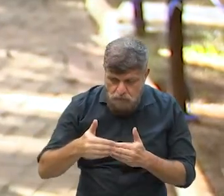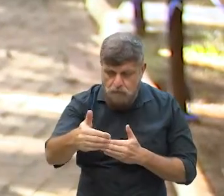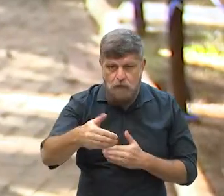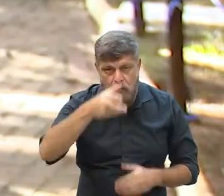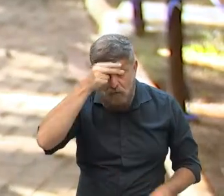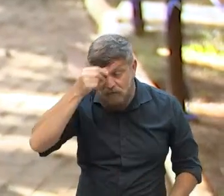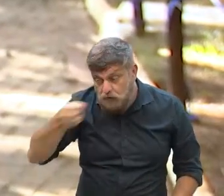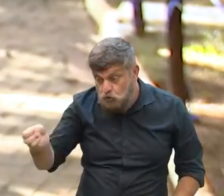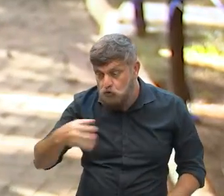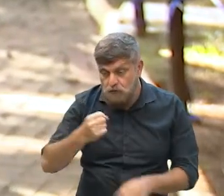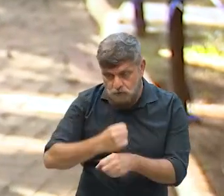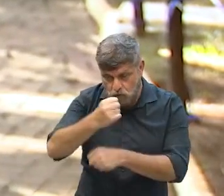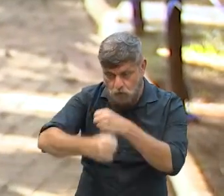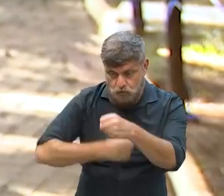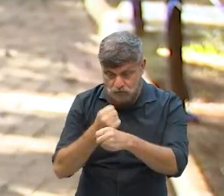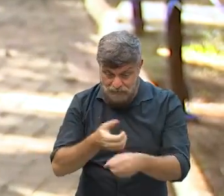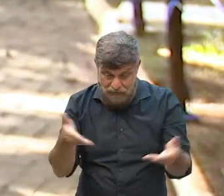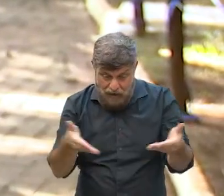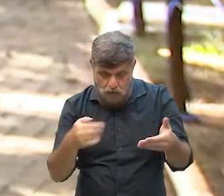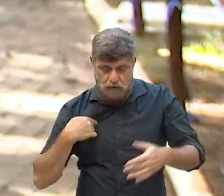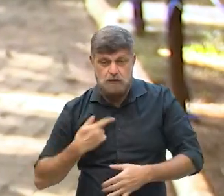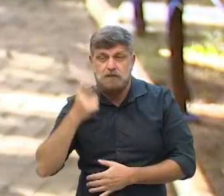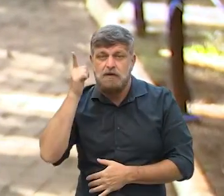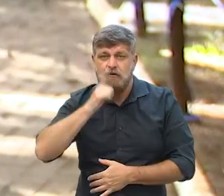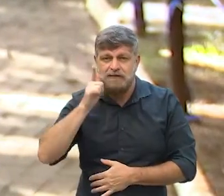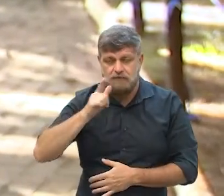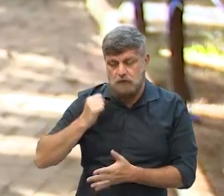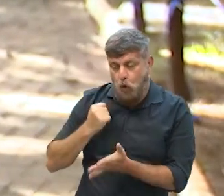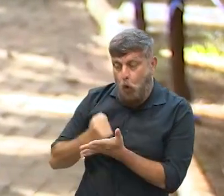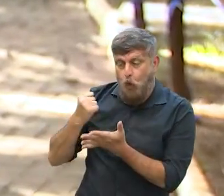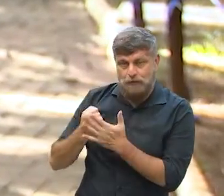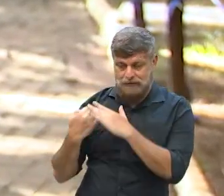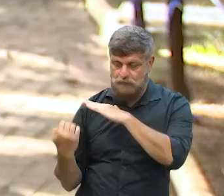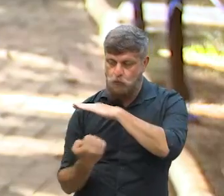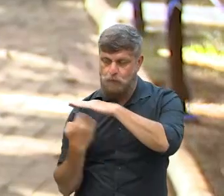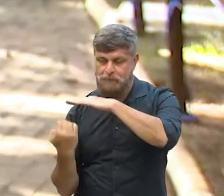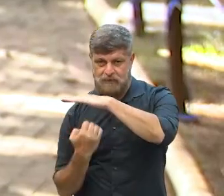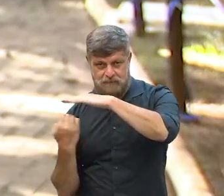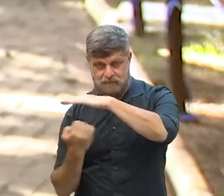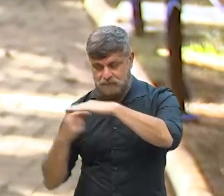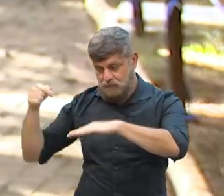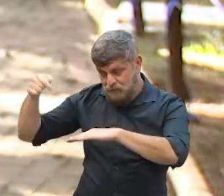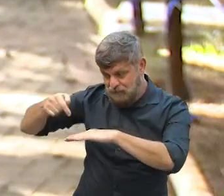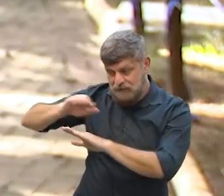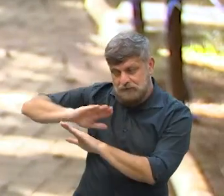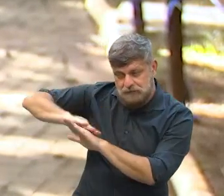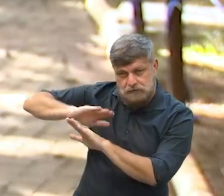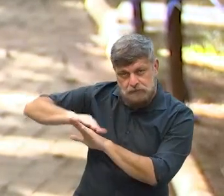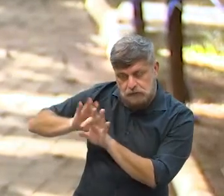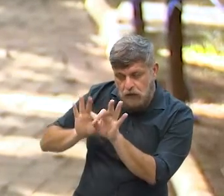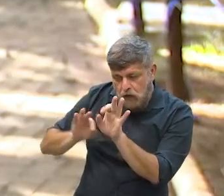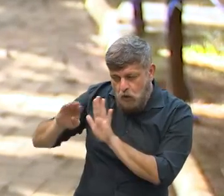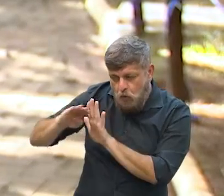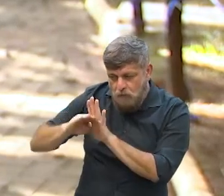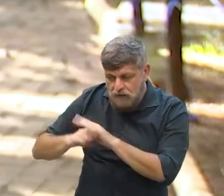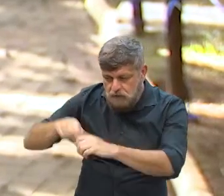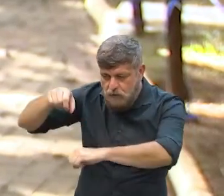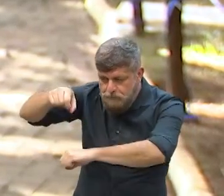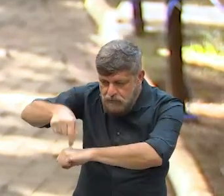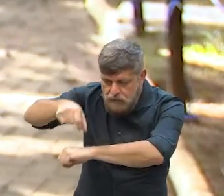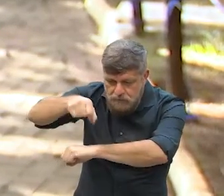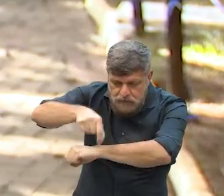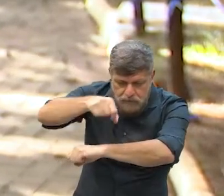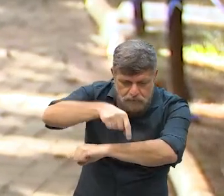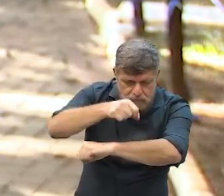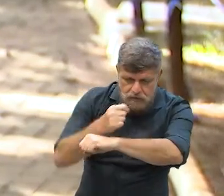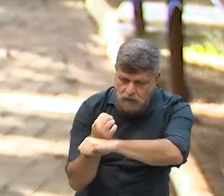né, esse ano nós conseguimos, na verdade foi contratada uma empresa, né, que ela vai realizar o plano de arborização